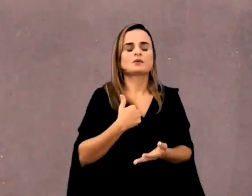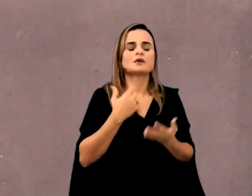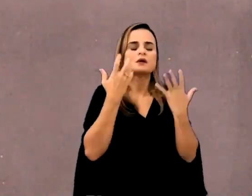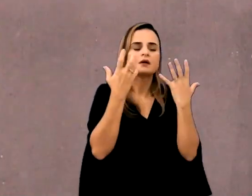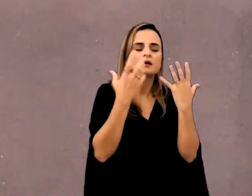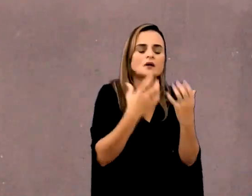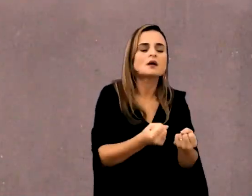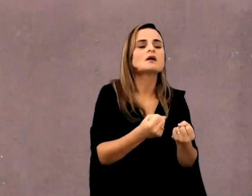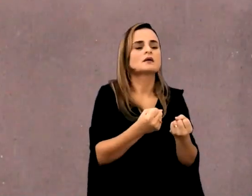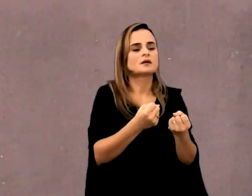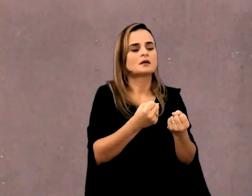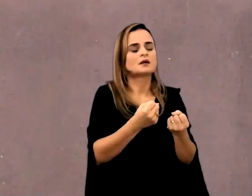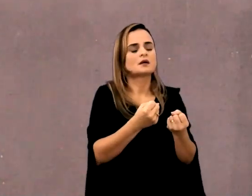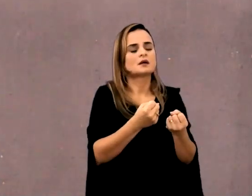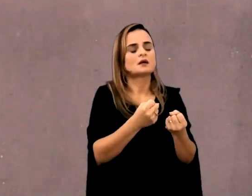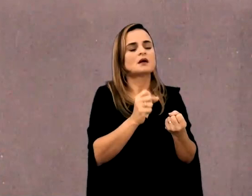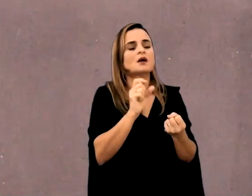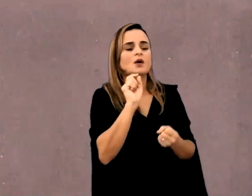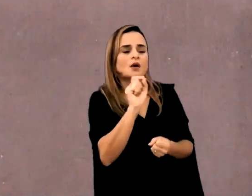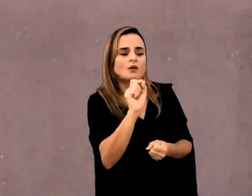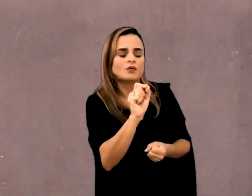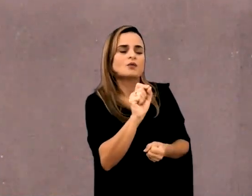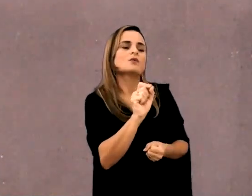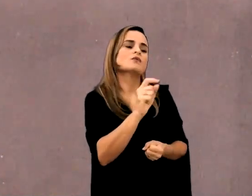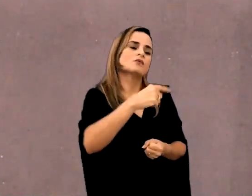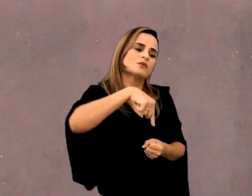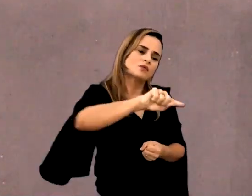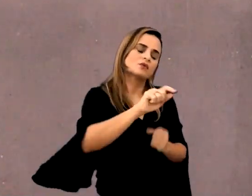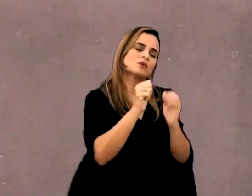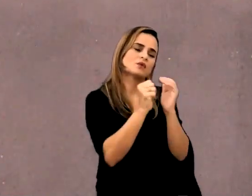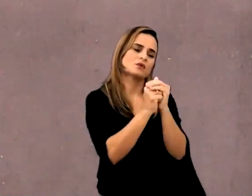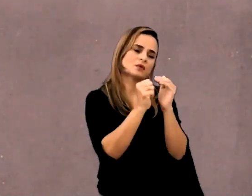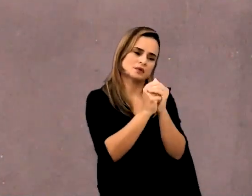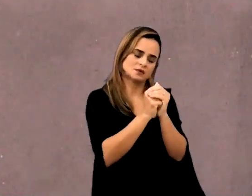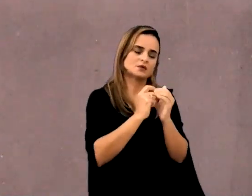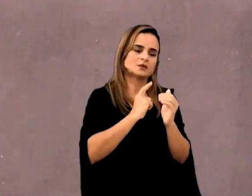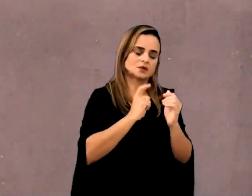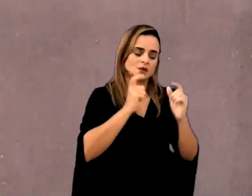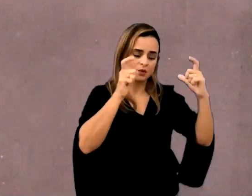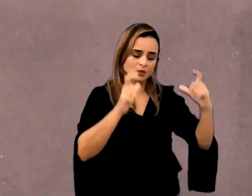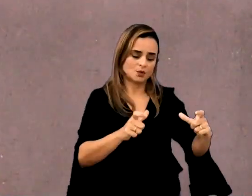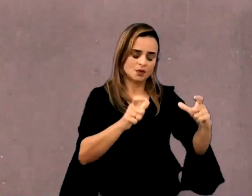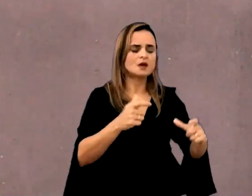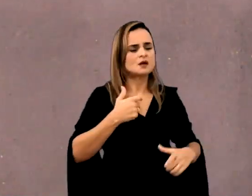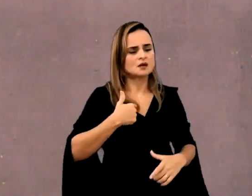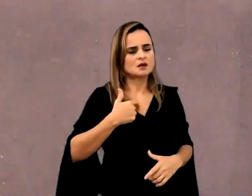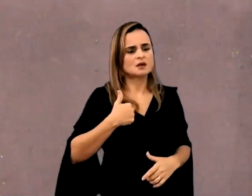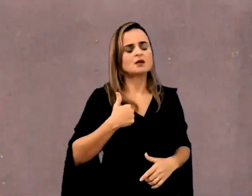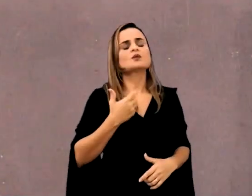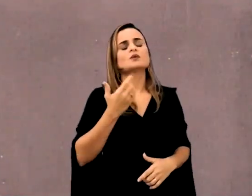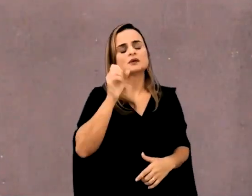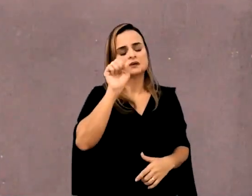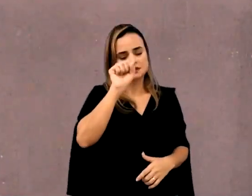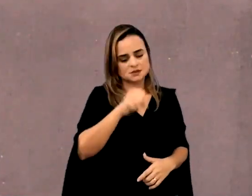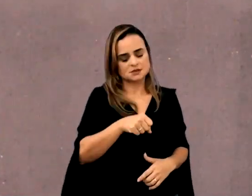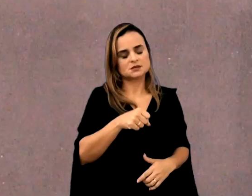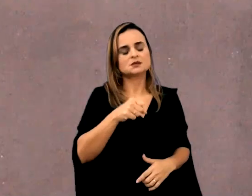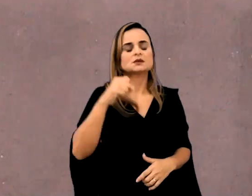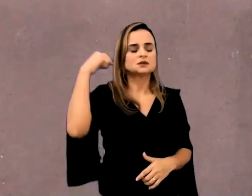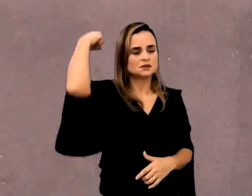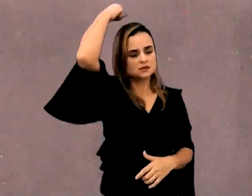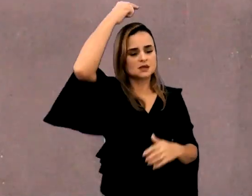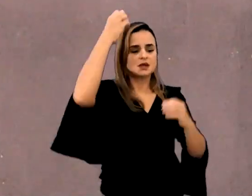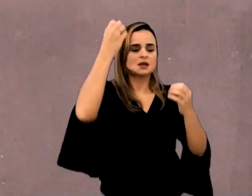e atentos os meus ouvidos à oração que se fizer neste lugar, porque eu escolhi e santifiquei esta casa,